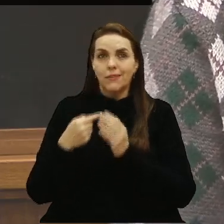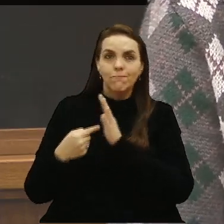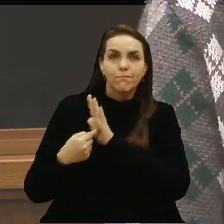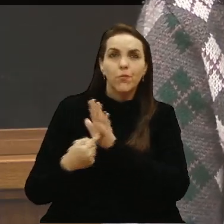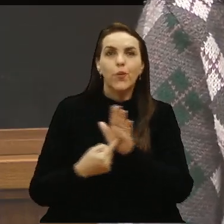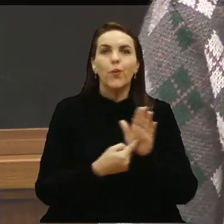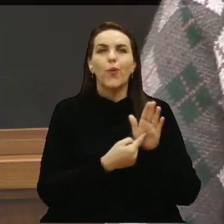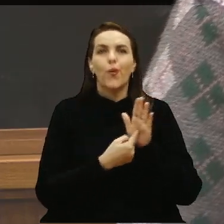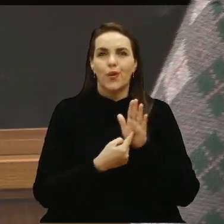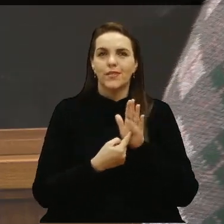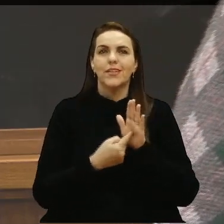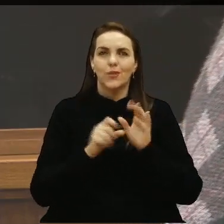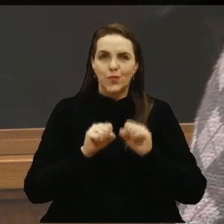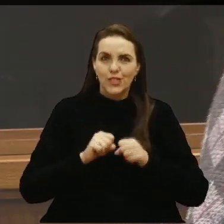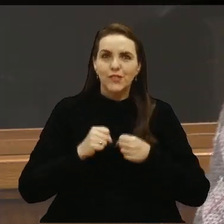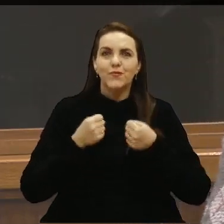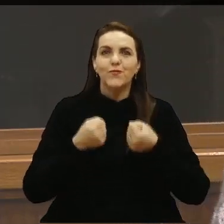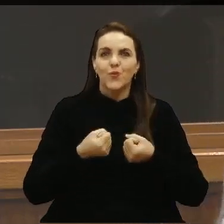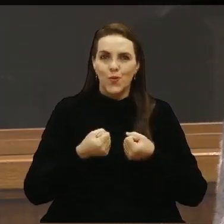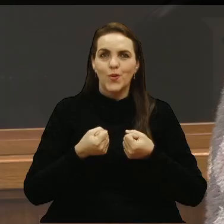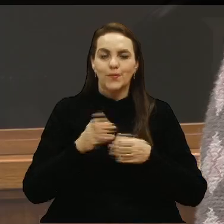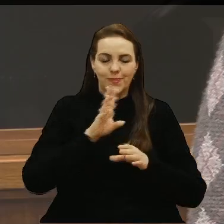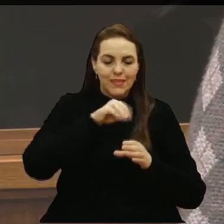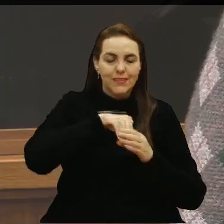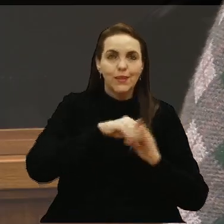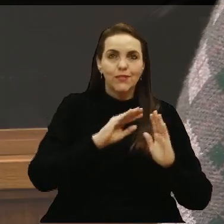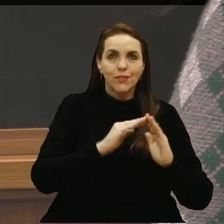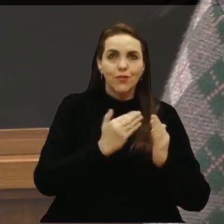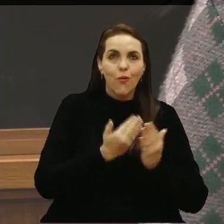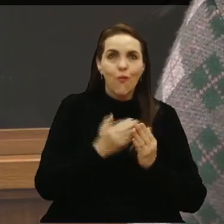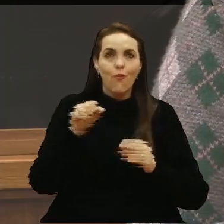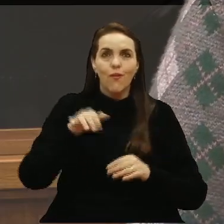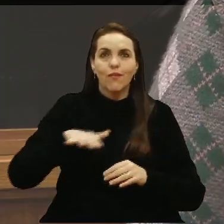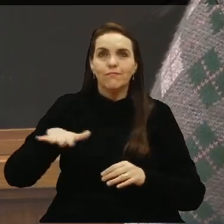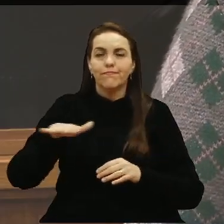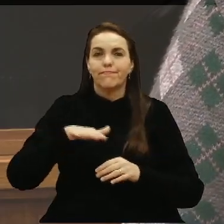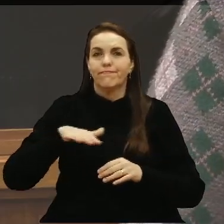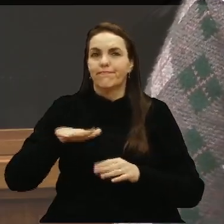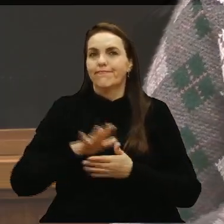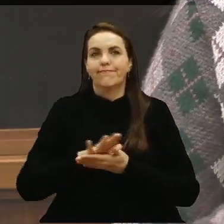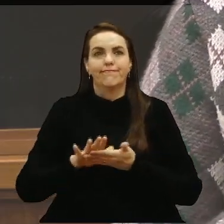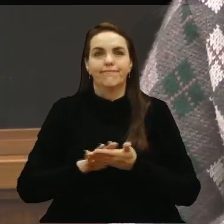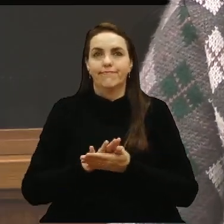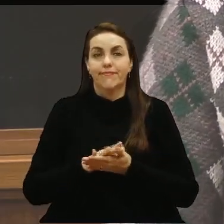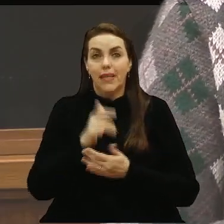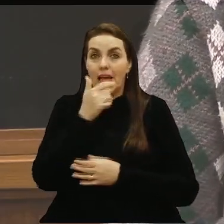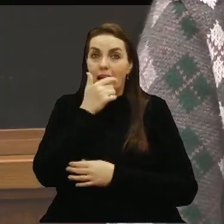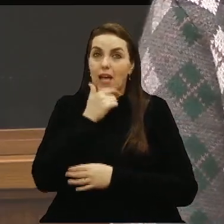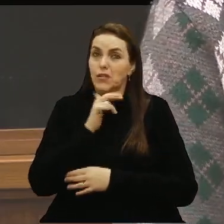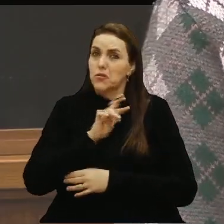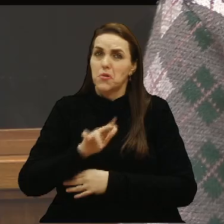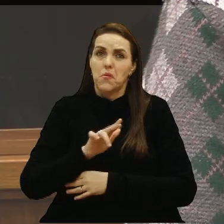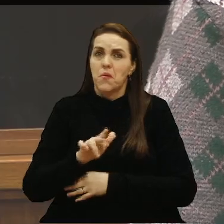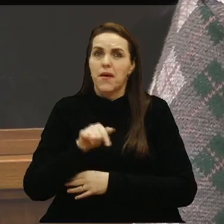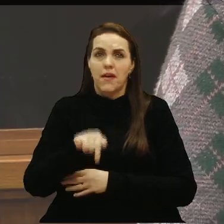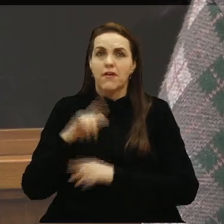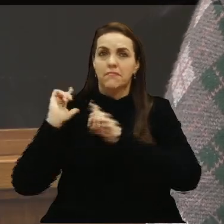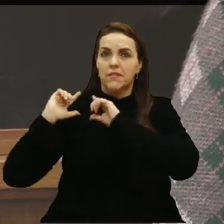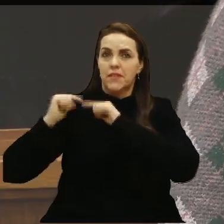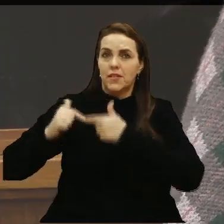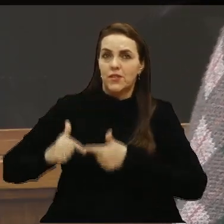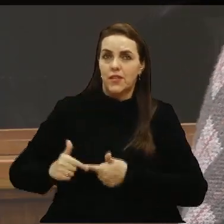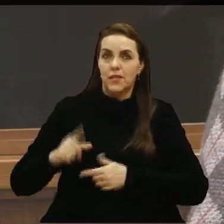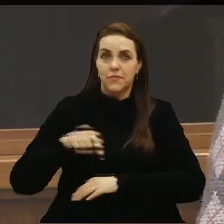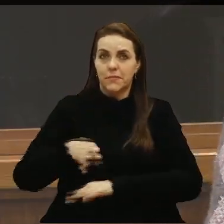vamos dizer assim, nas escolas ou nos espaços. Acho até que não é o caso do